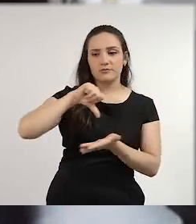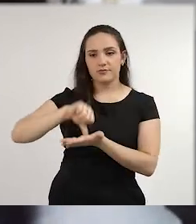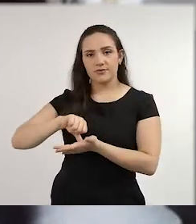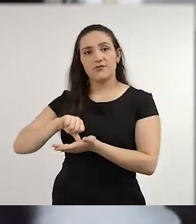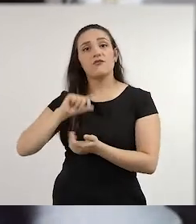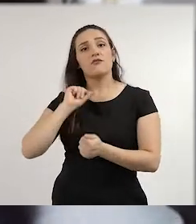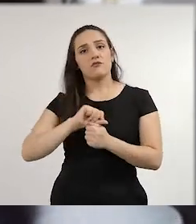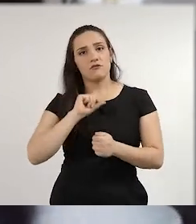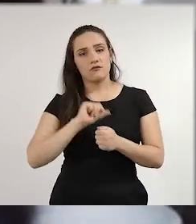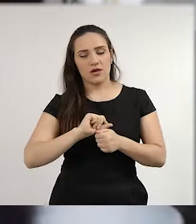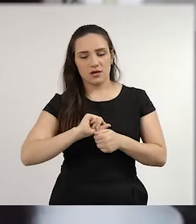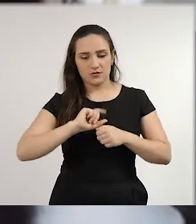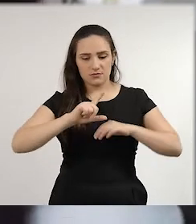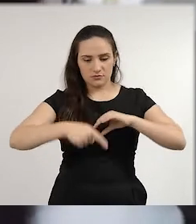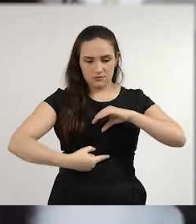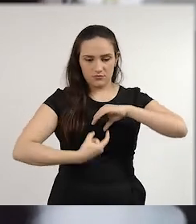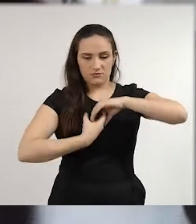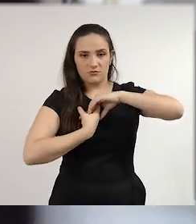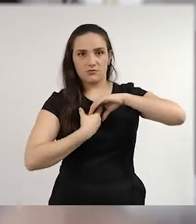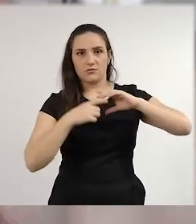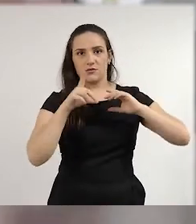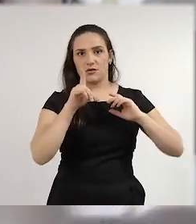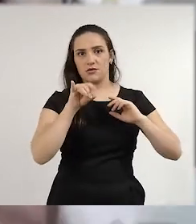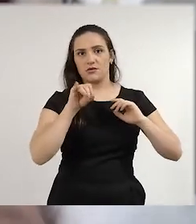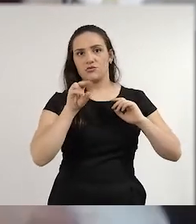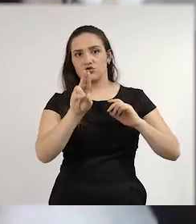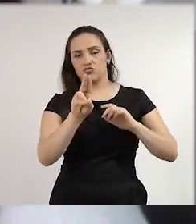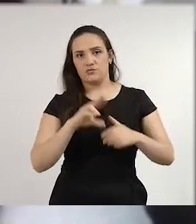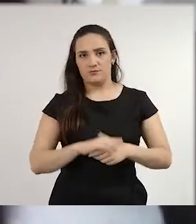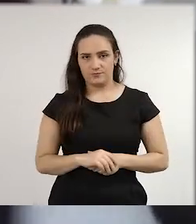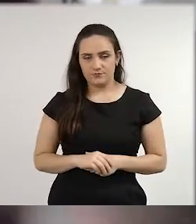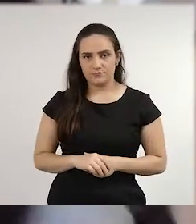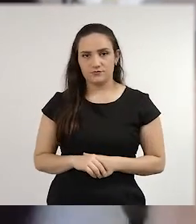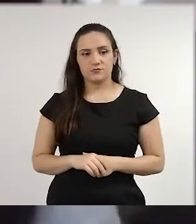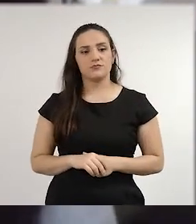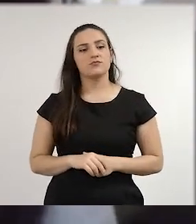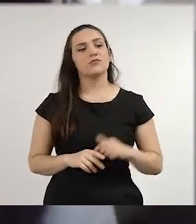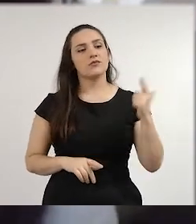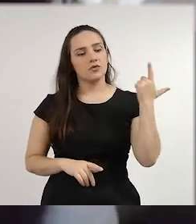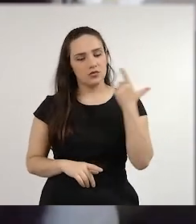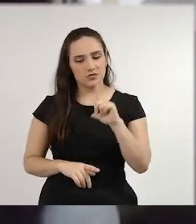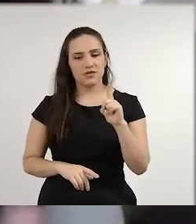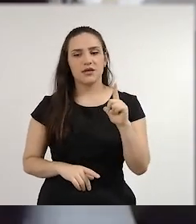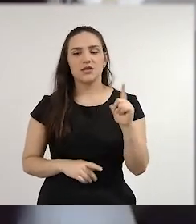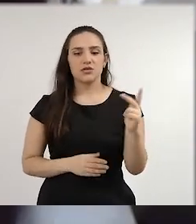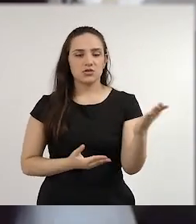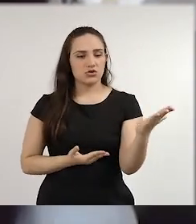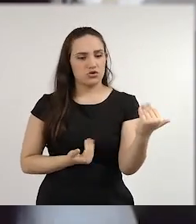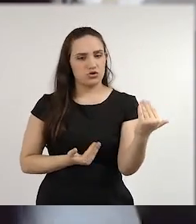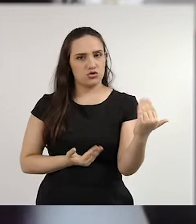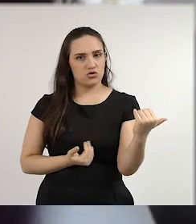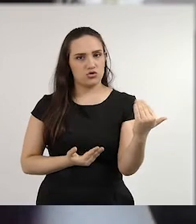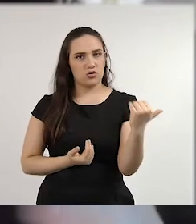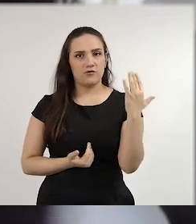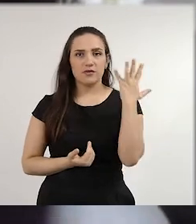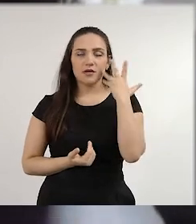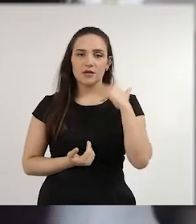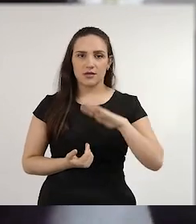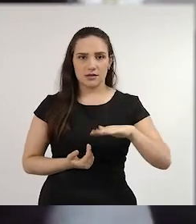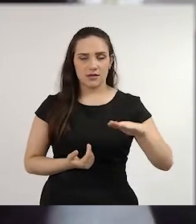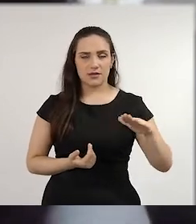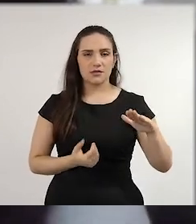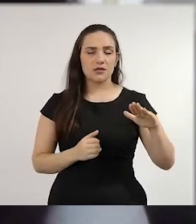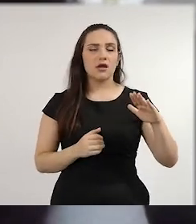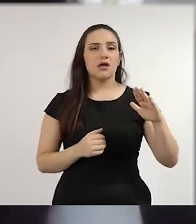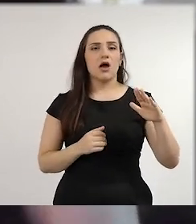de implante, né? Não só o DIU, o implantezinho. As adolescentes pós-parto, no